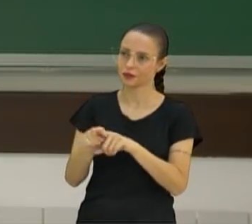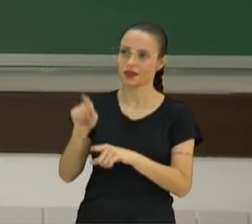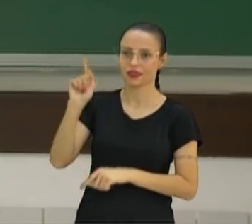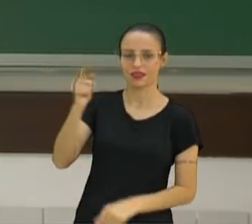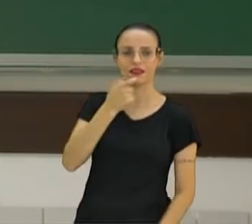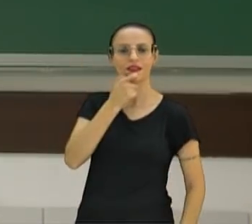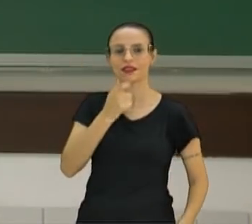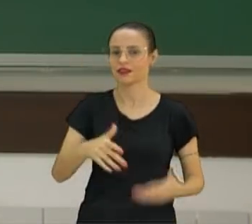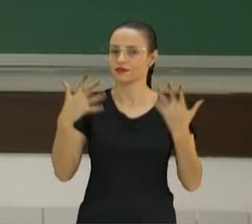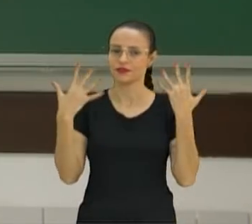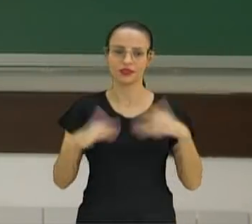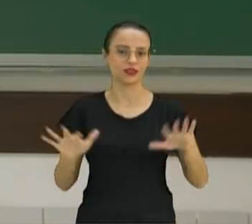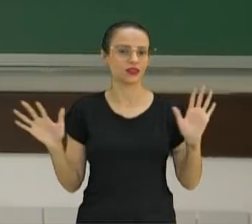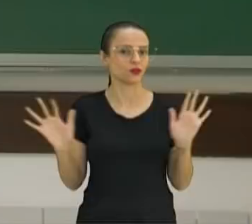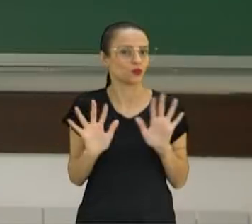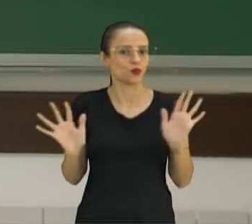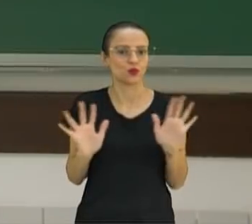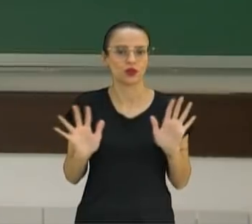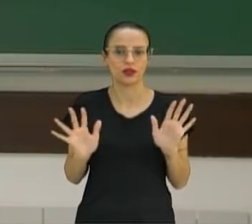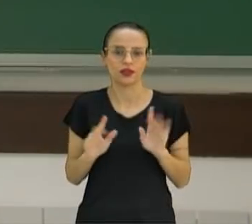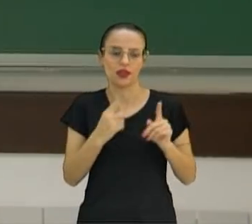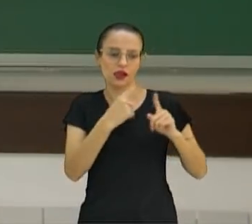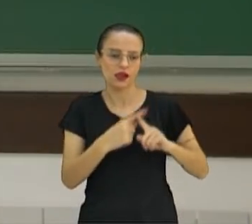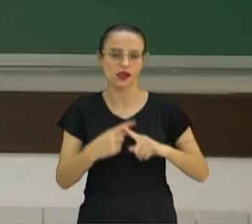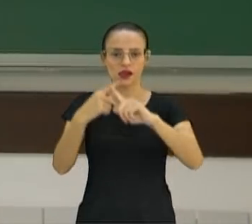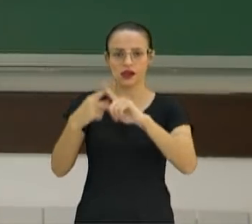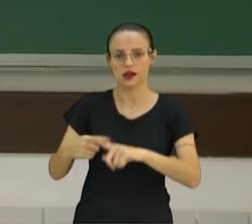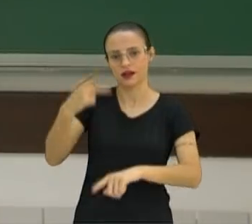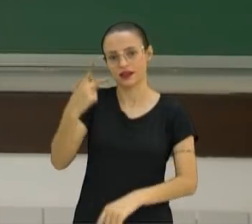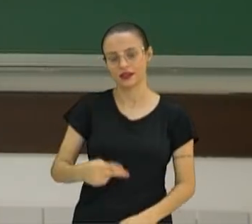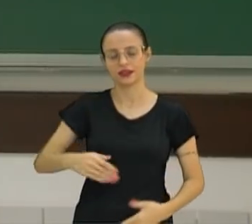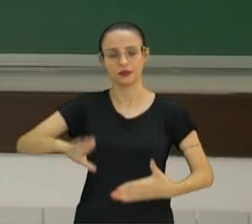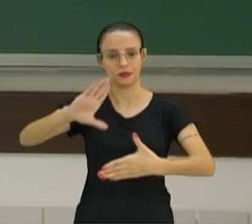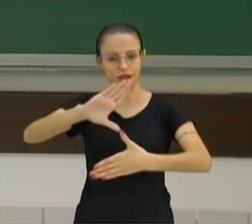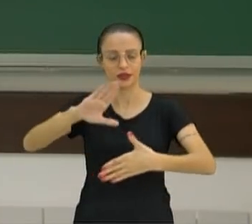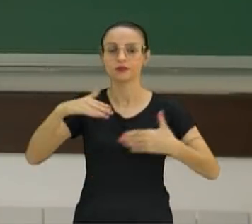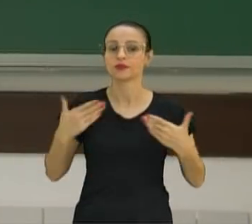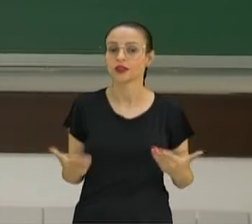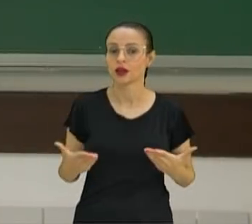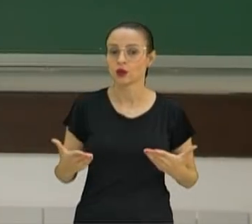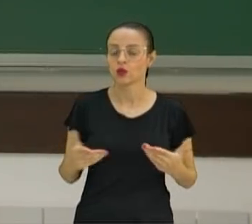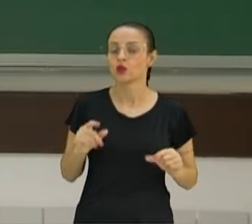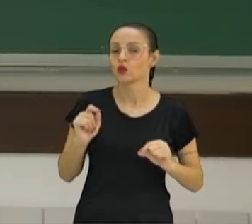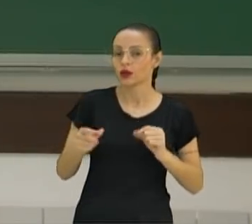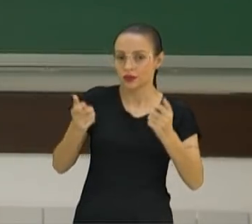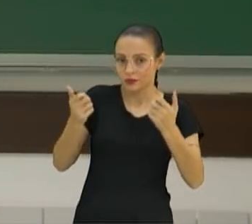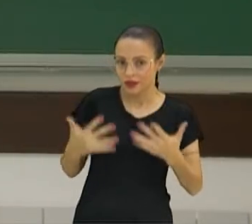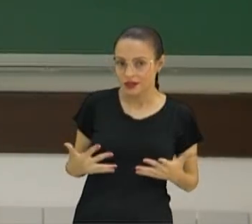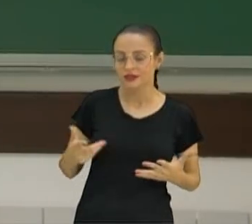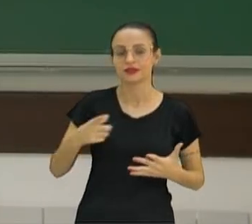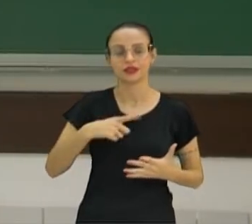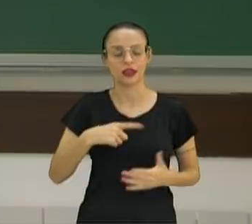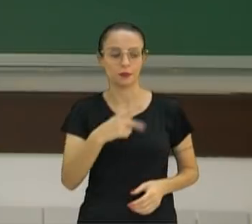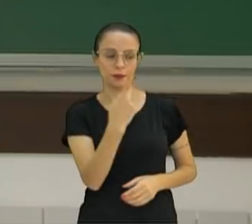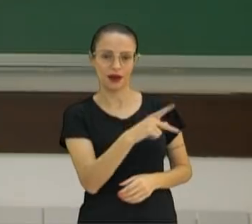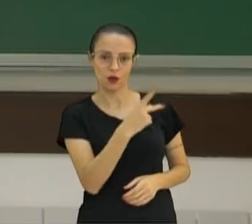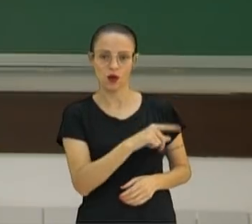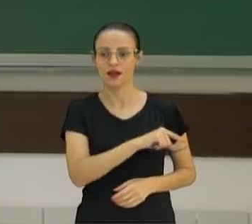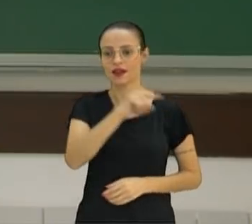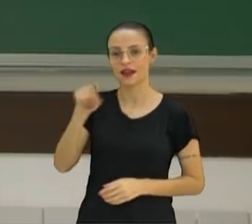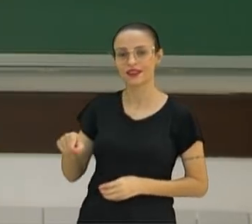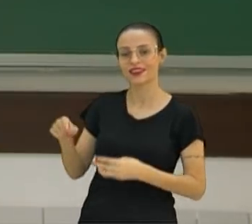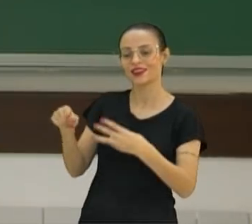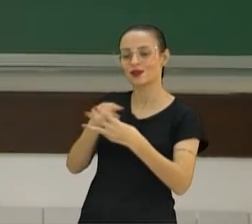não queria uma concorrência aqui na América. Então, de um lado, como eu disse a vocês, nós vamos ter o Paraguai e a